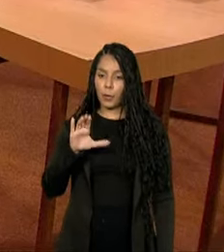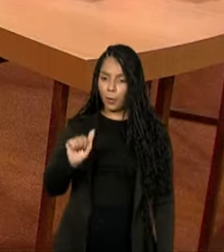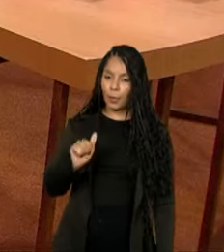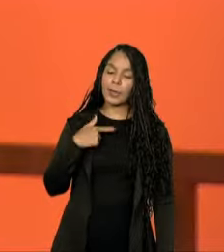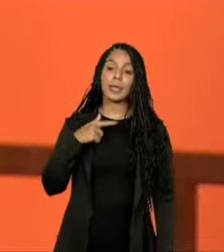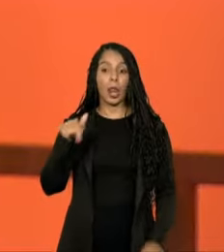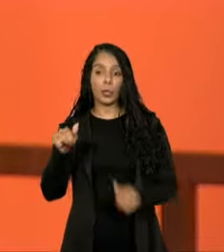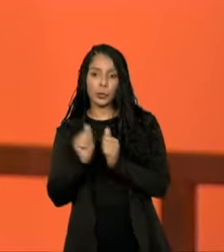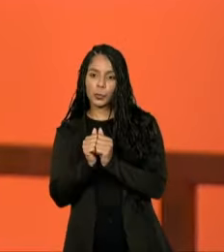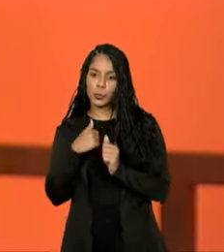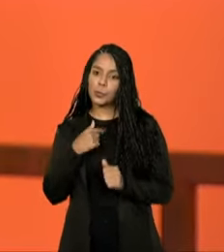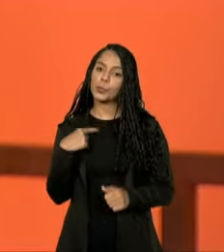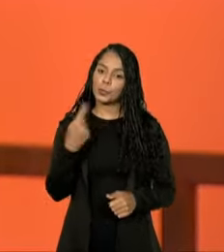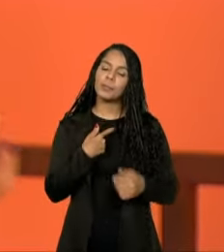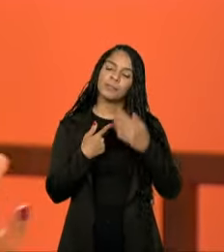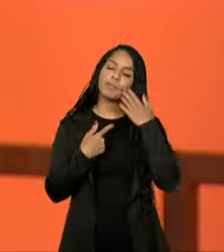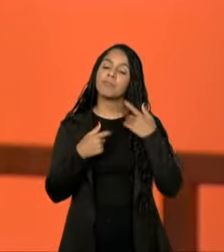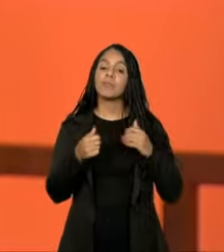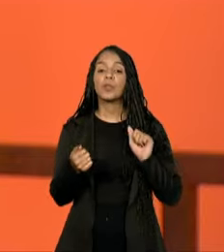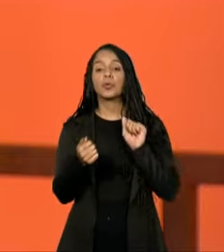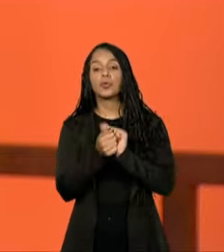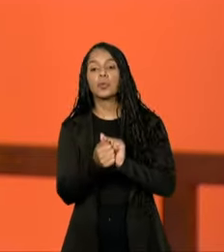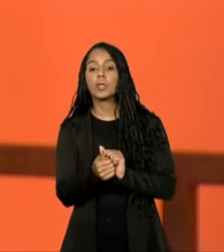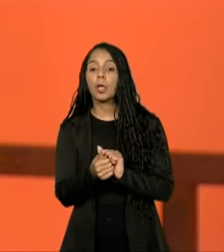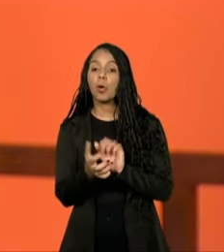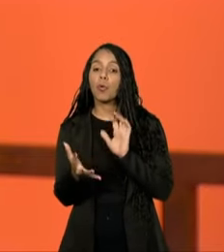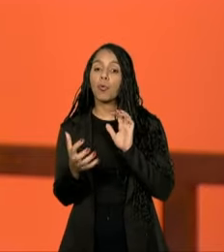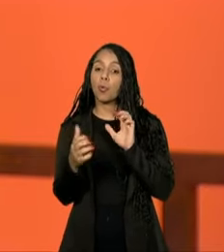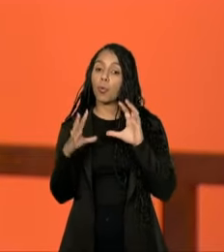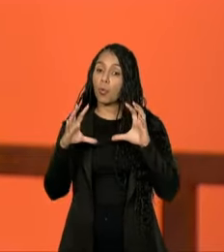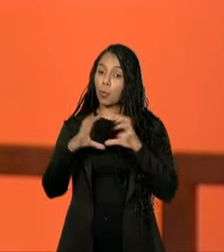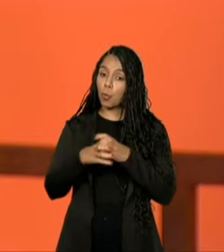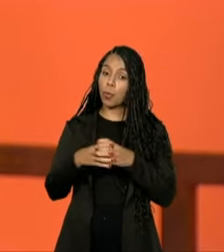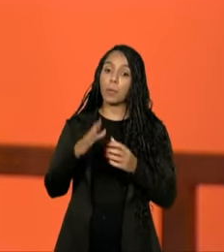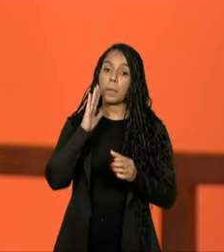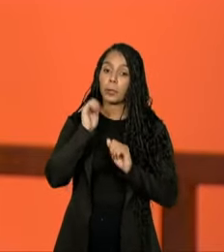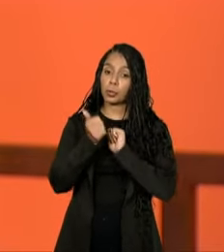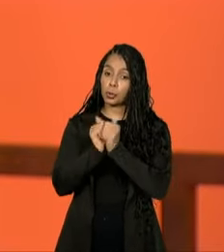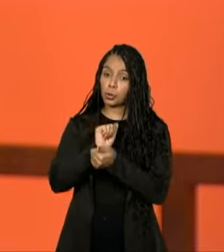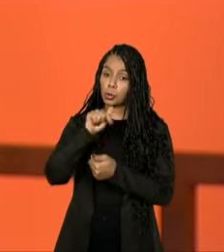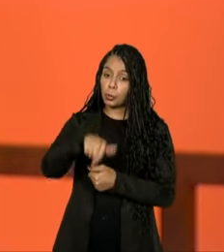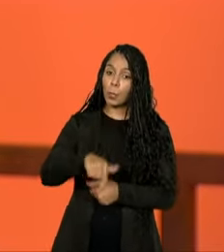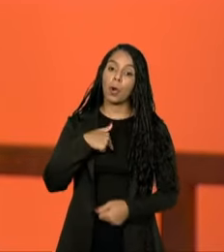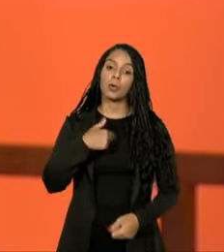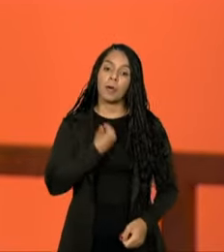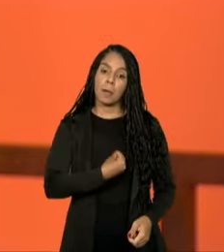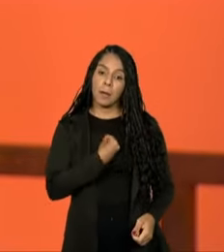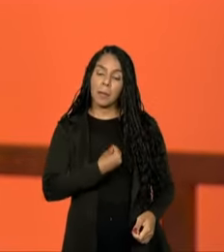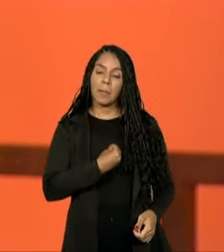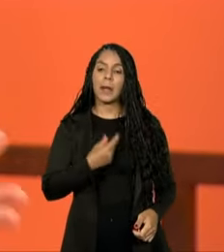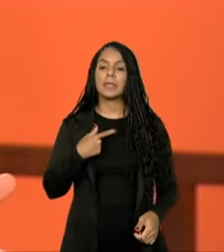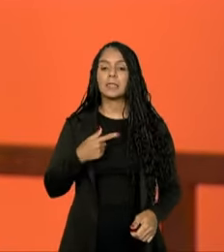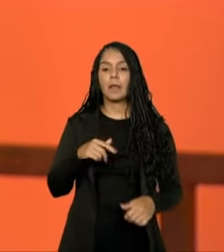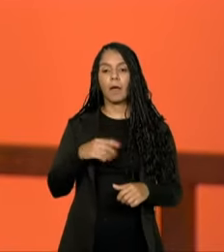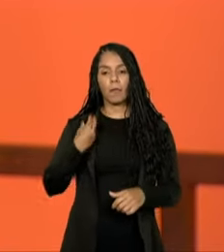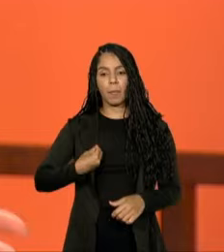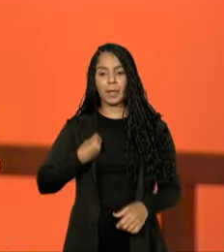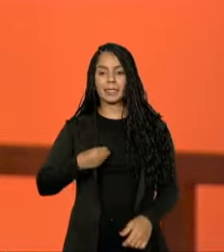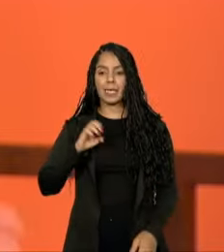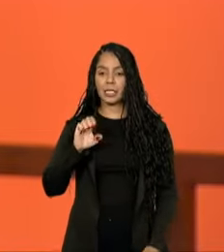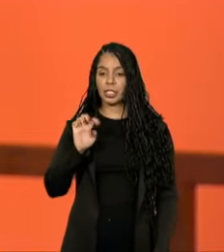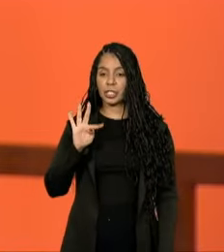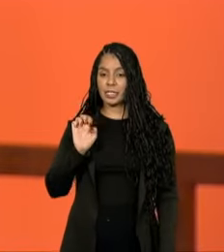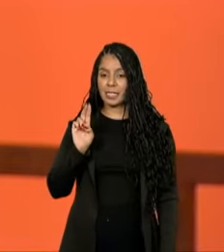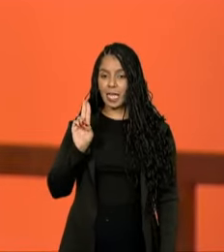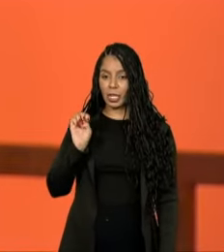Isso, exatamente. Também, então, eu vou me juntar ao time de esportes aqui na TV. Eu vou fazer a participação nos programas, né, no estádio, que é um programa diário,